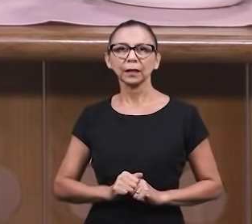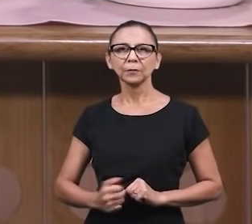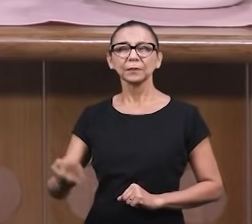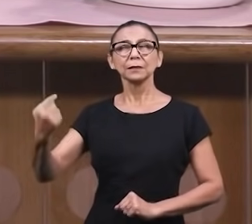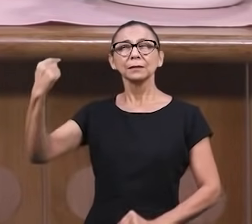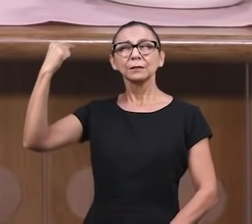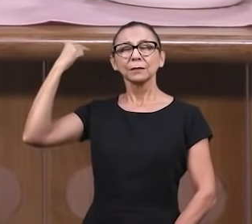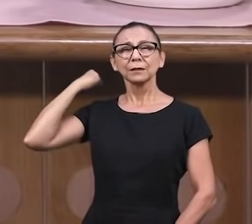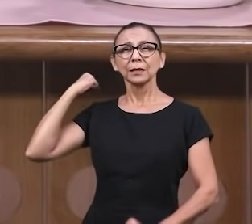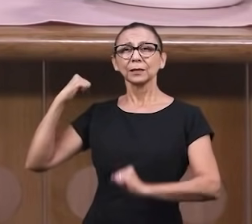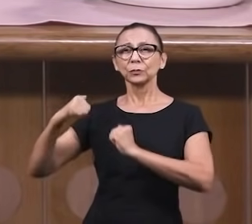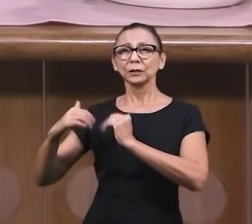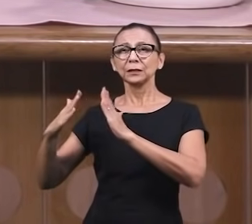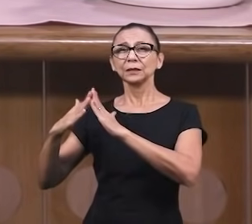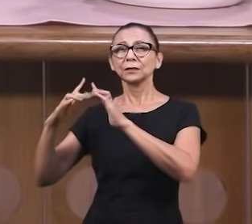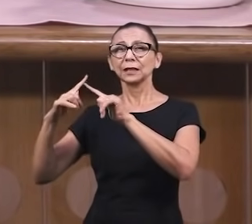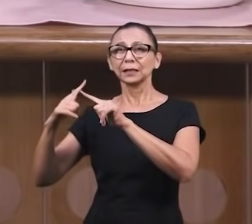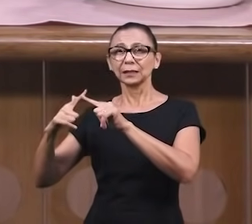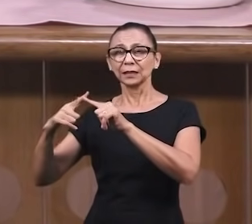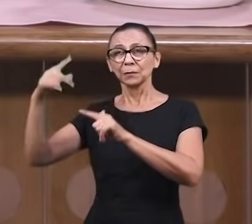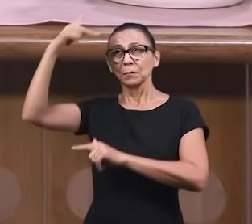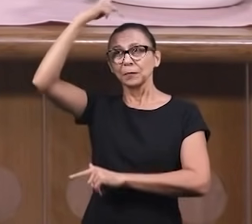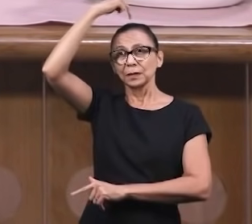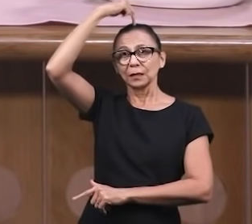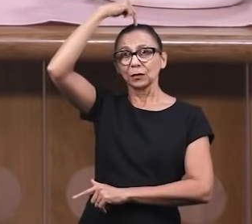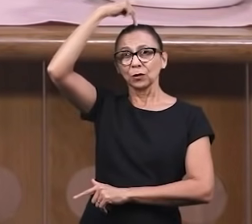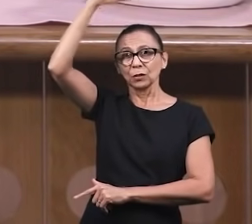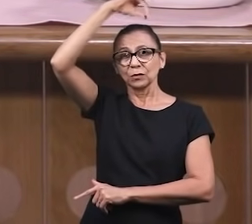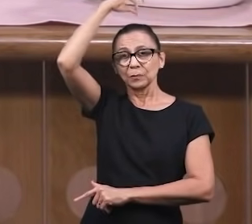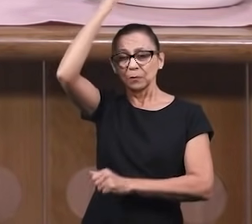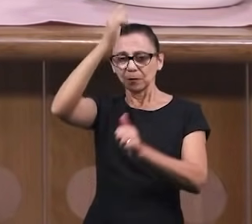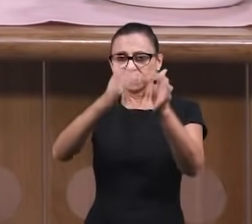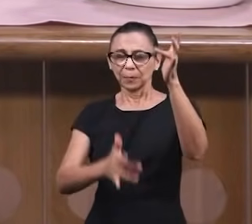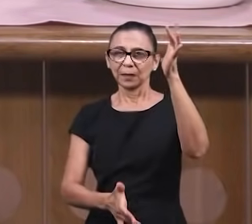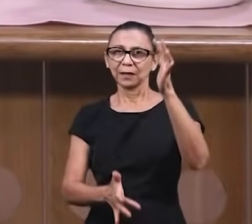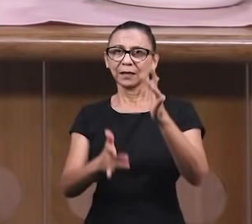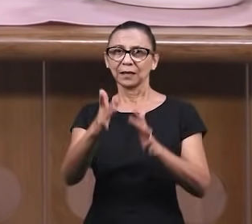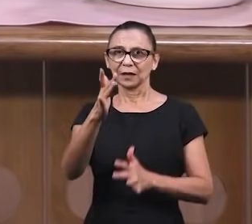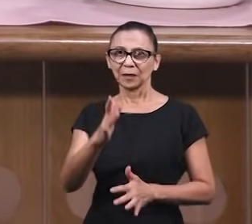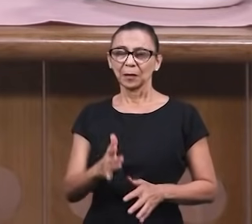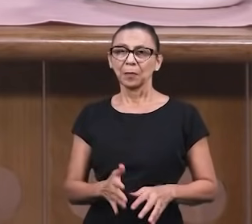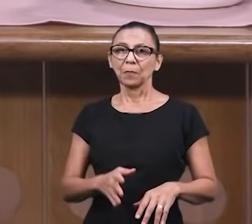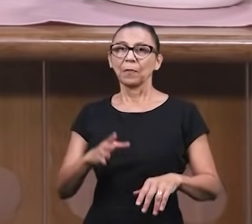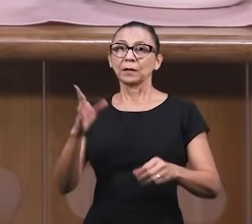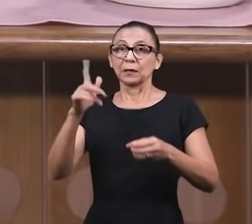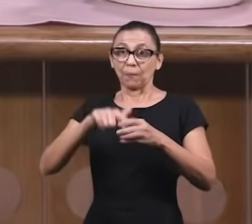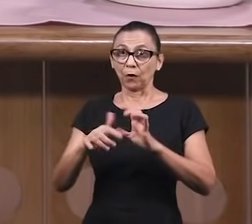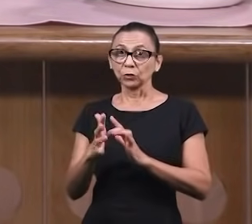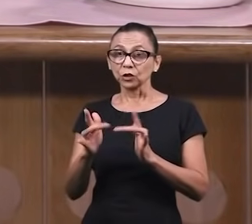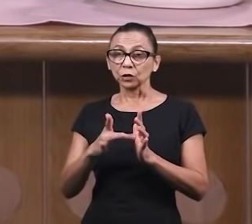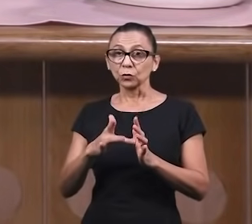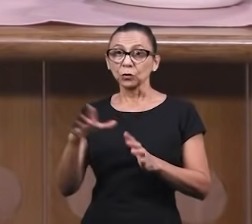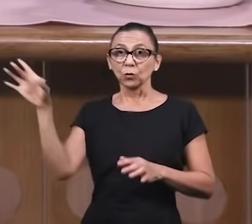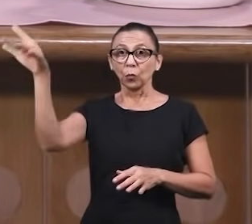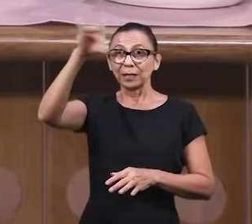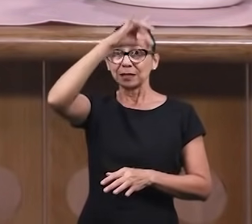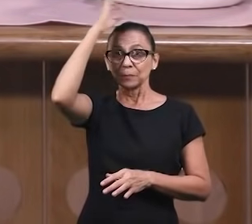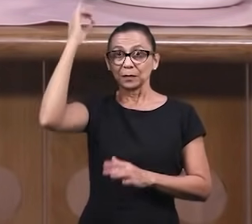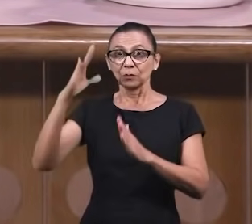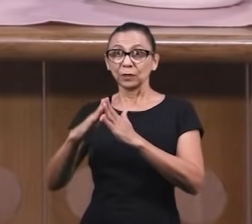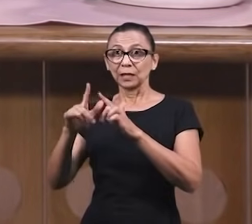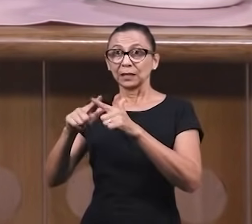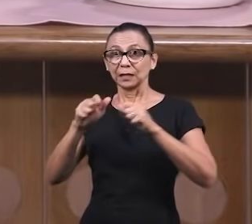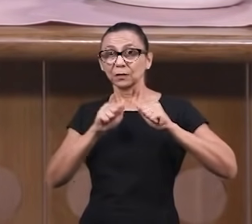no Pentecostes, mas só vai sair daqui depois do toque da última trombeta. Então, quando ele toca na sua vida, ele toca no seu interior e diz